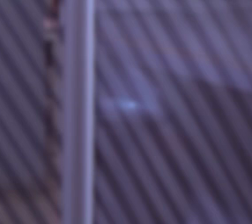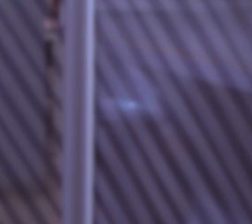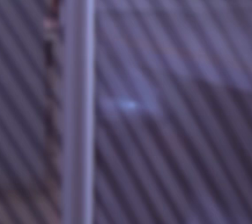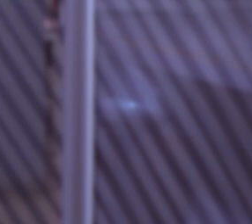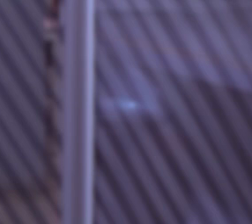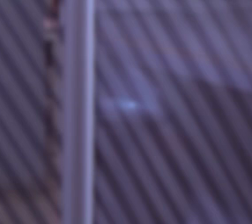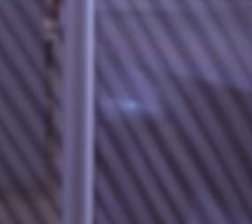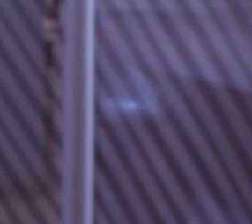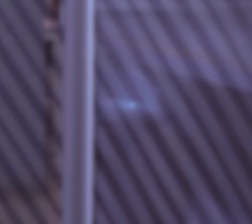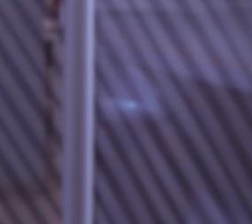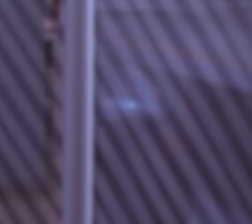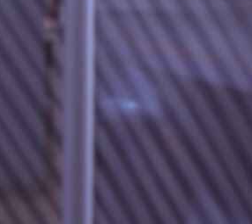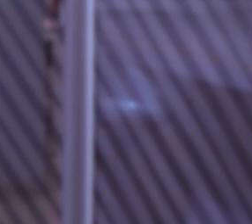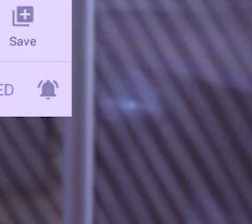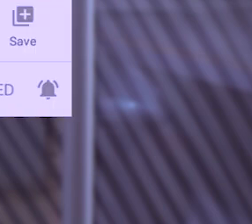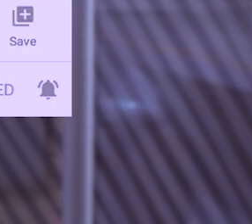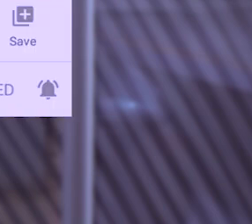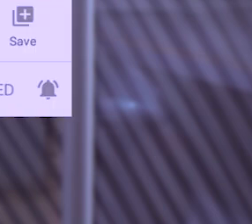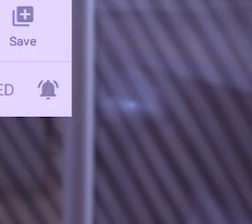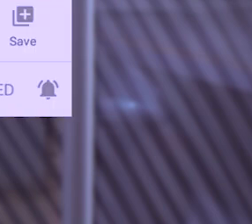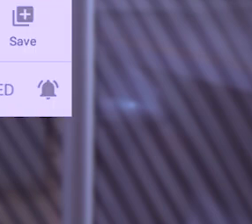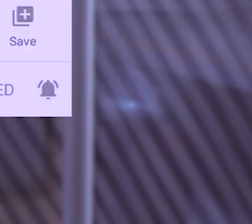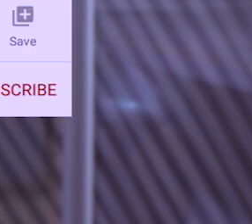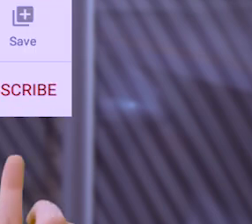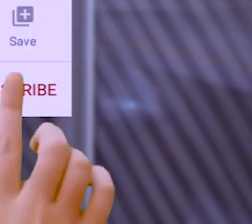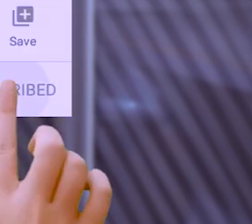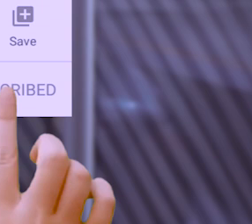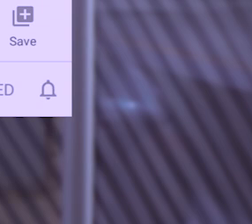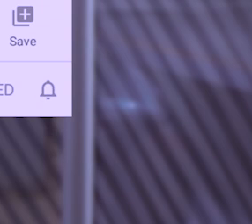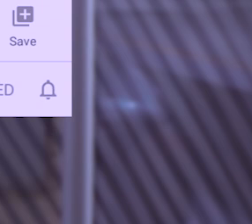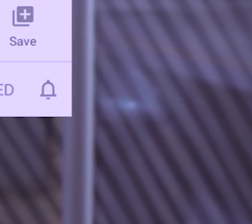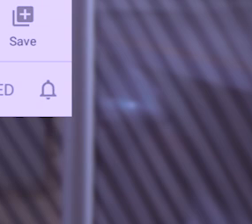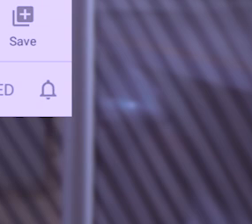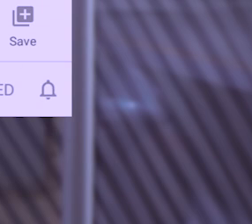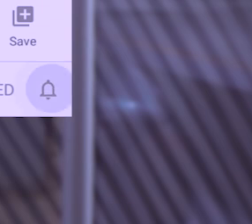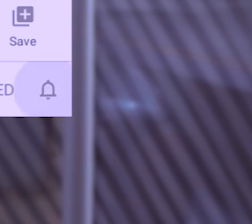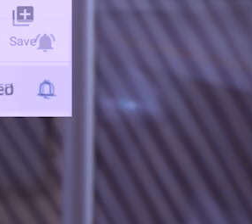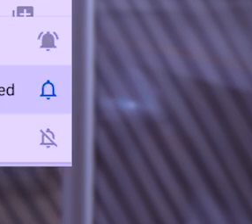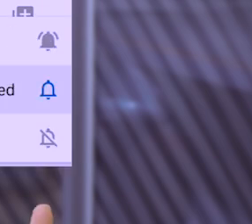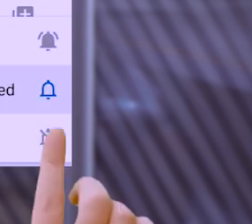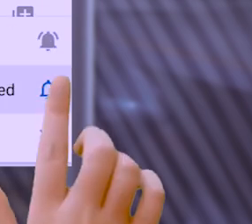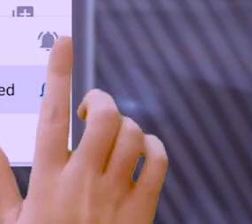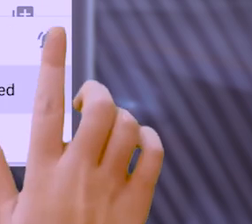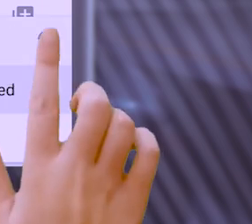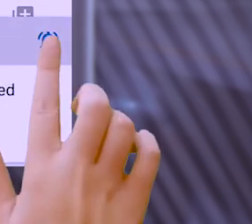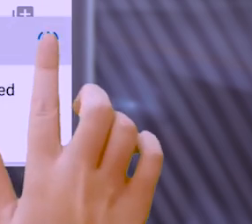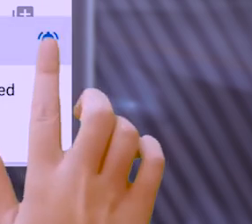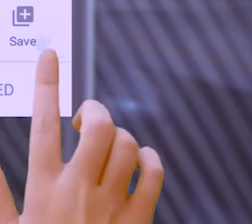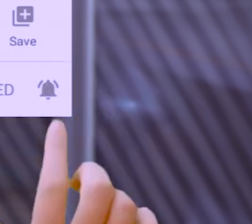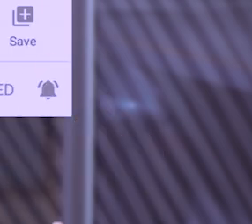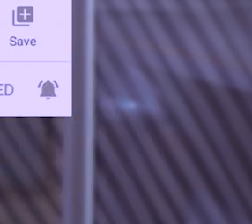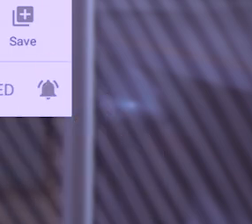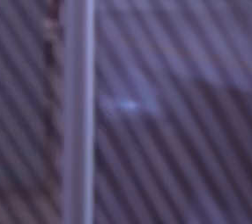Para obter mais informações, não se esqueça de curtir e subscrever no canal social media GMN TV e clique também no botão